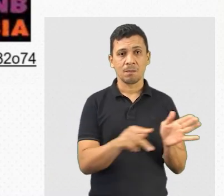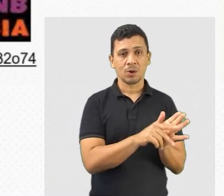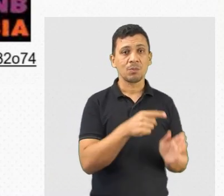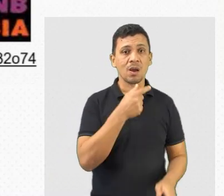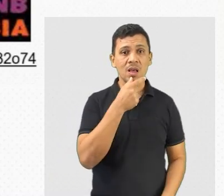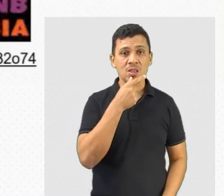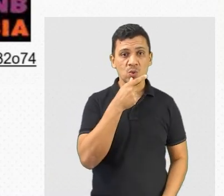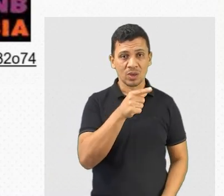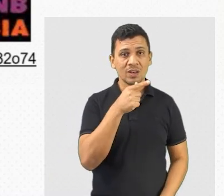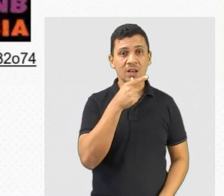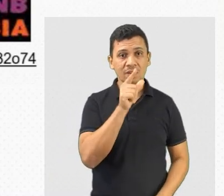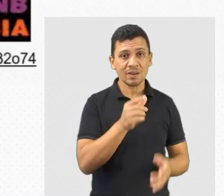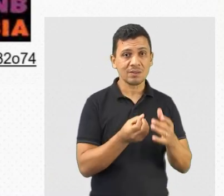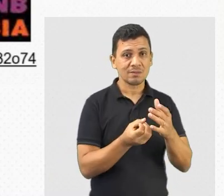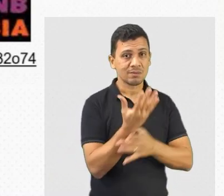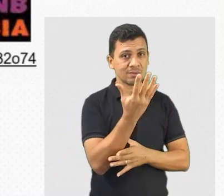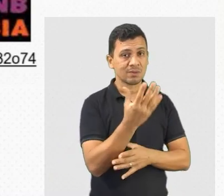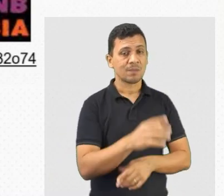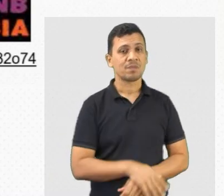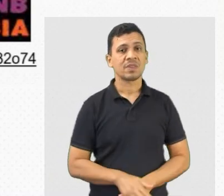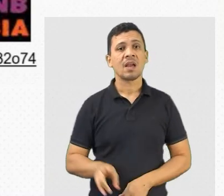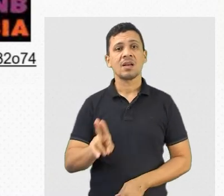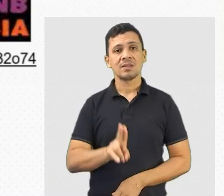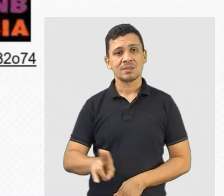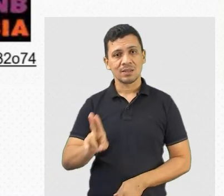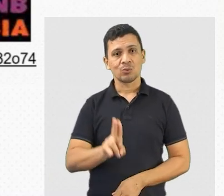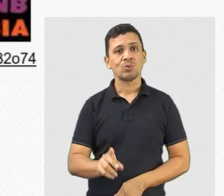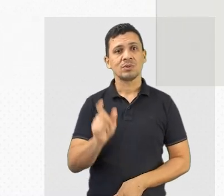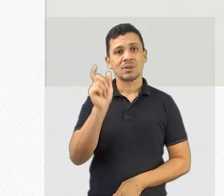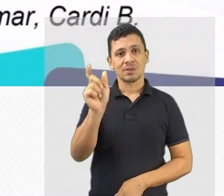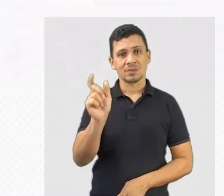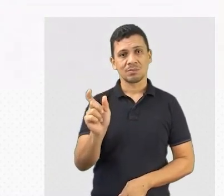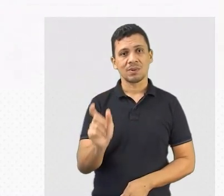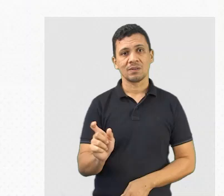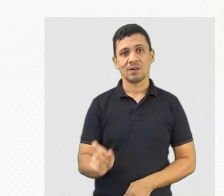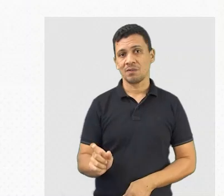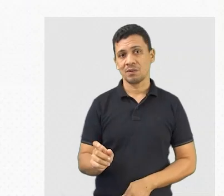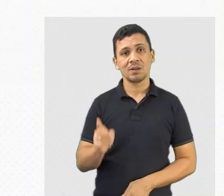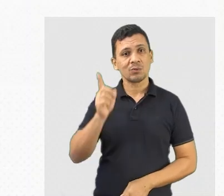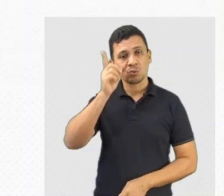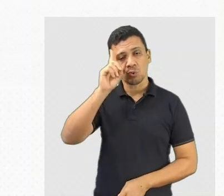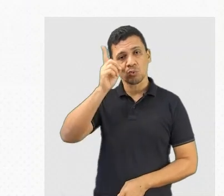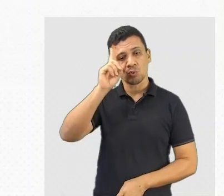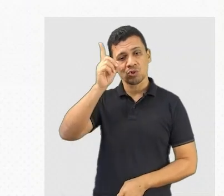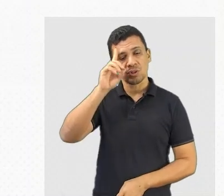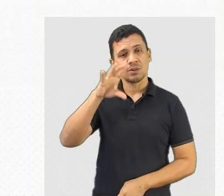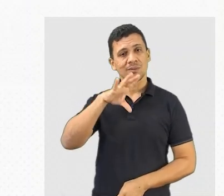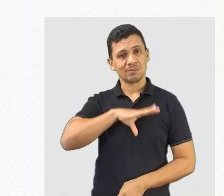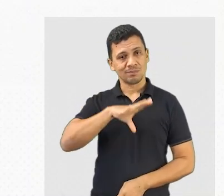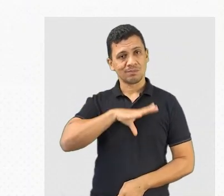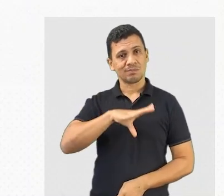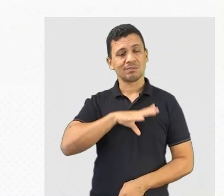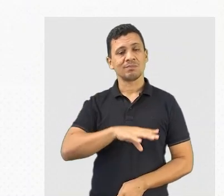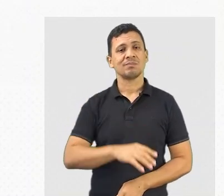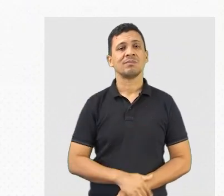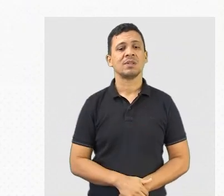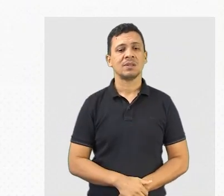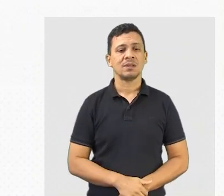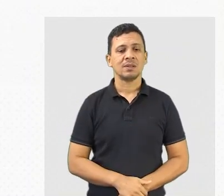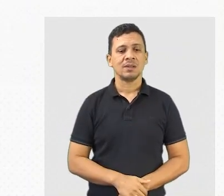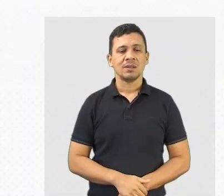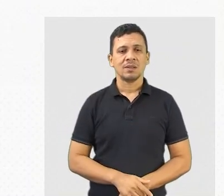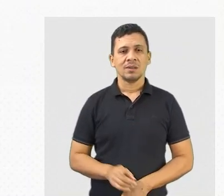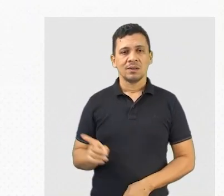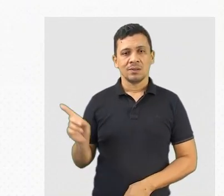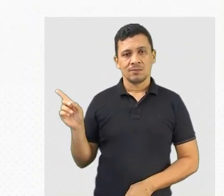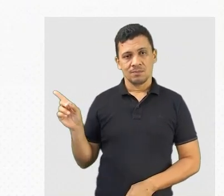inglesa. E a gente usa esses termos da língua inglesa no nosso dia a dia com a língua portuguesa. Aí eu vou trazer para